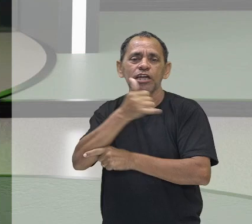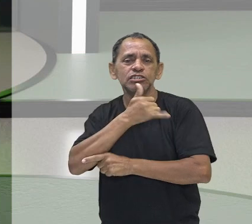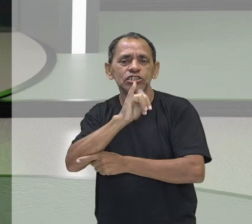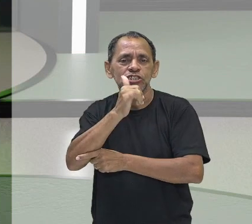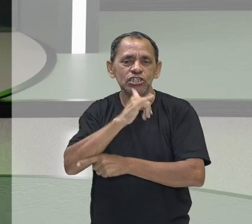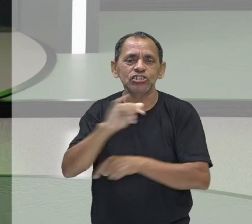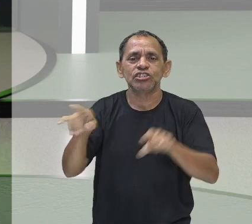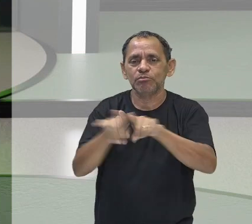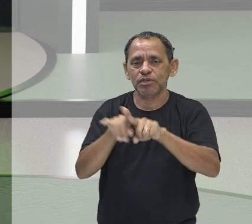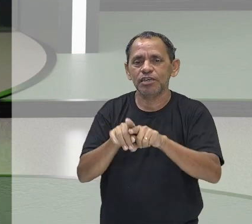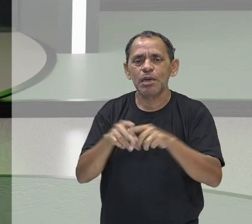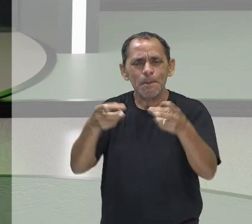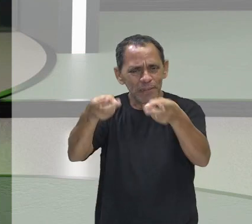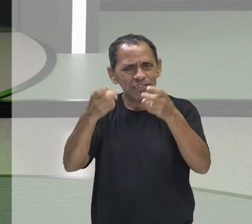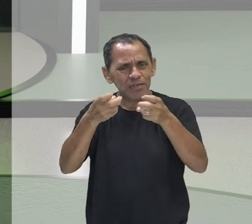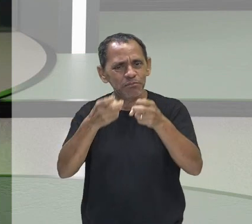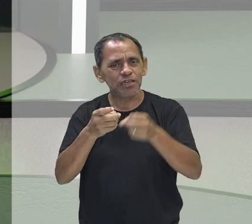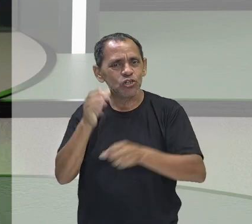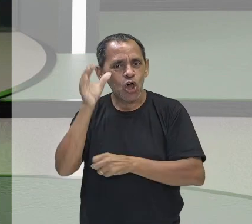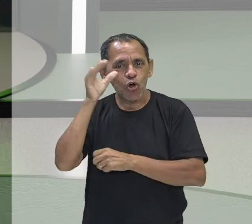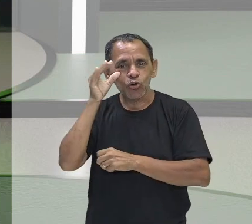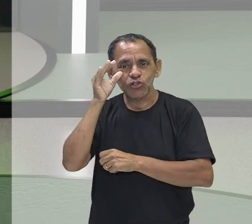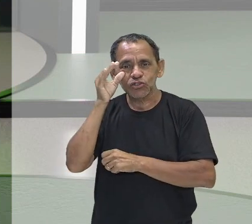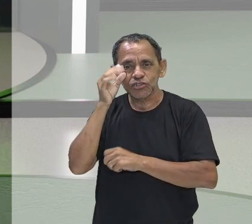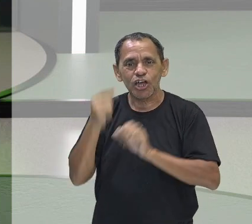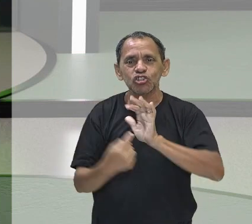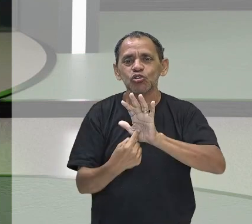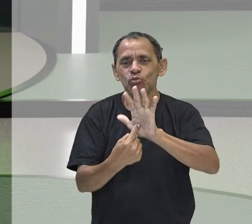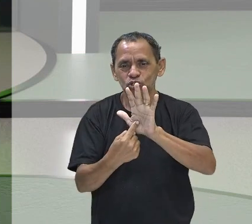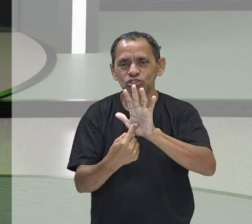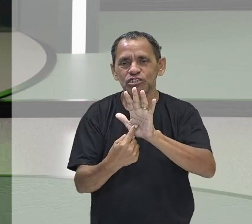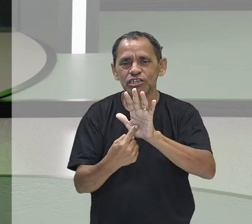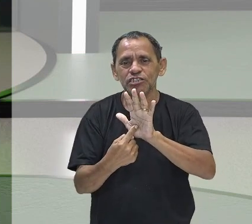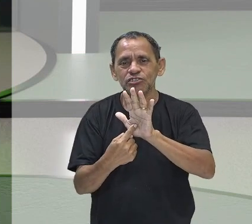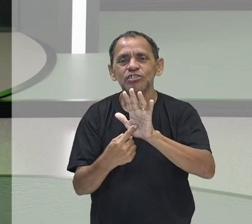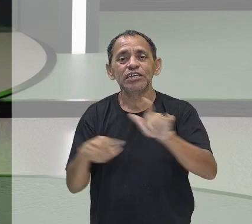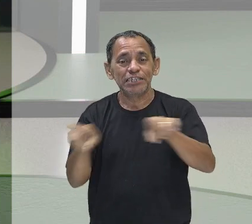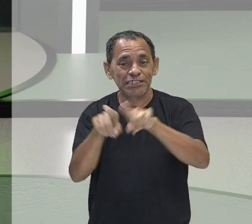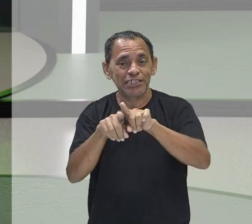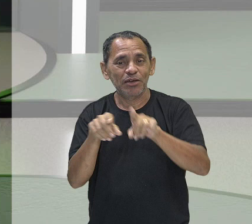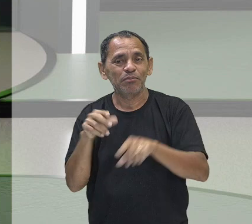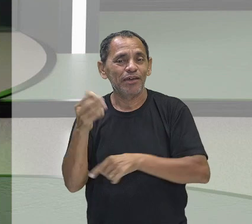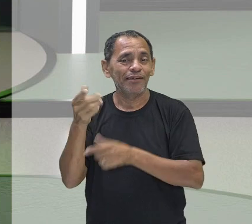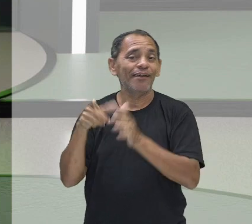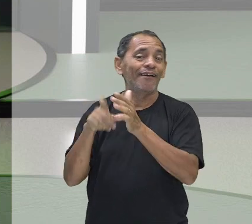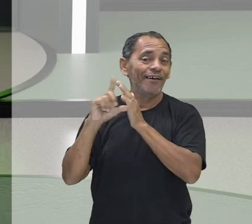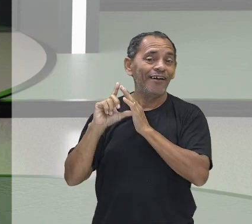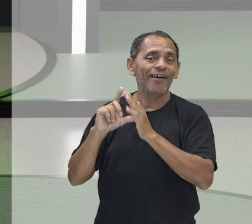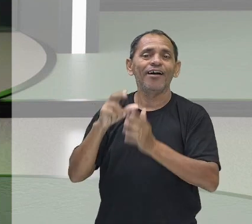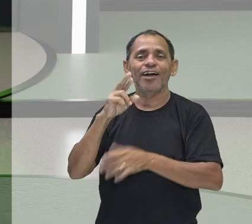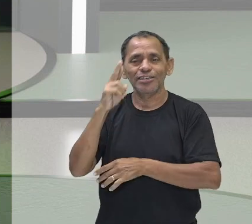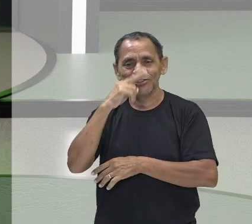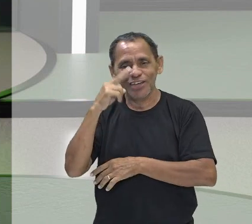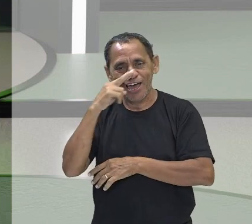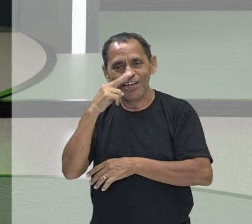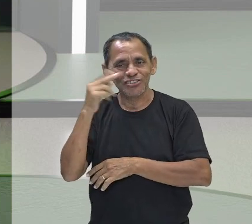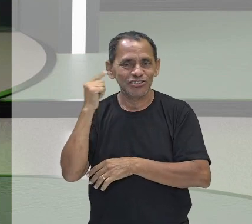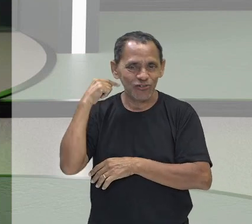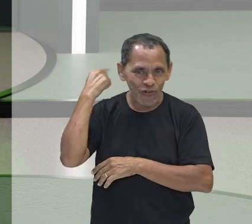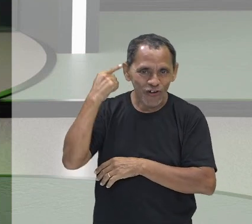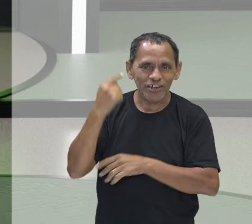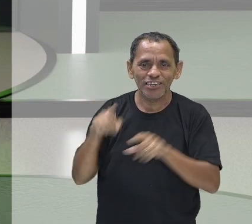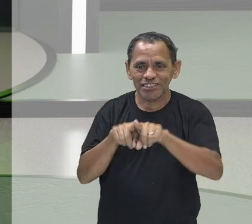essa curiosidade que eu trouxe para vocês, além daquela questão lá do ratinho com a orelha. Gente, eu espero que vocês tenham